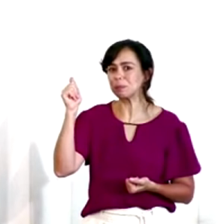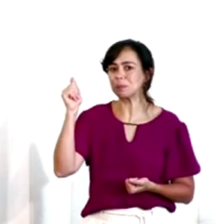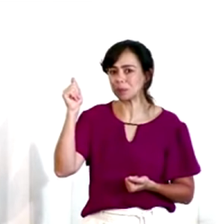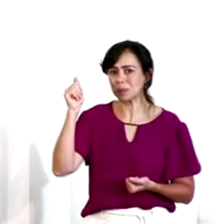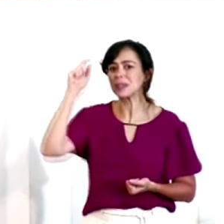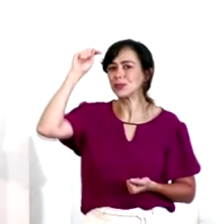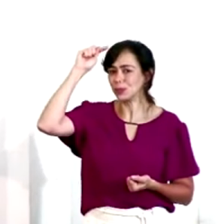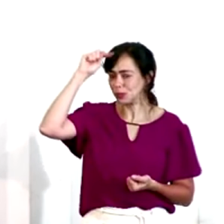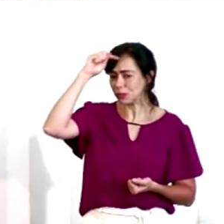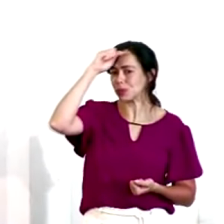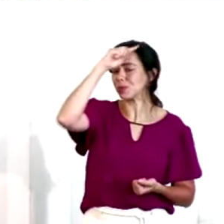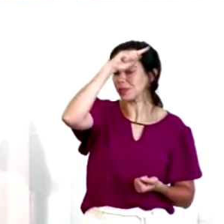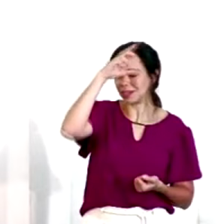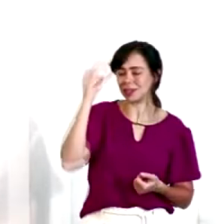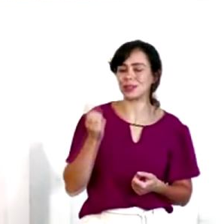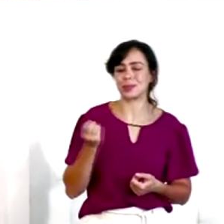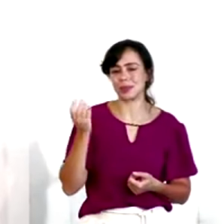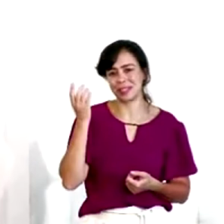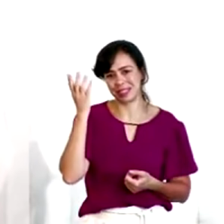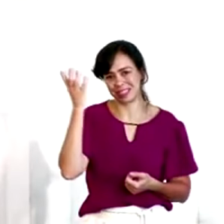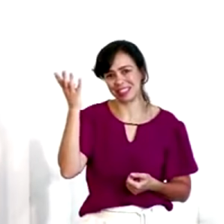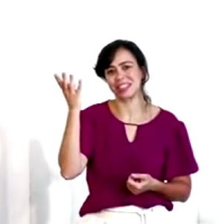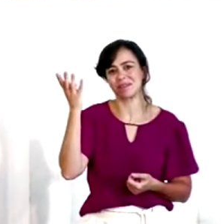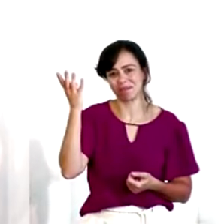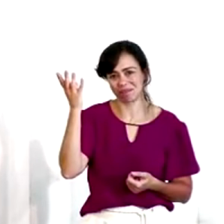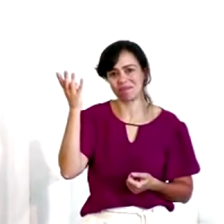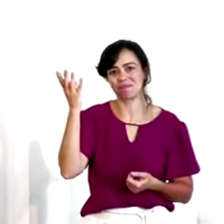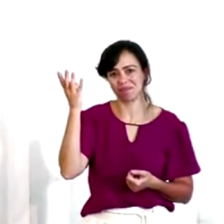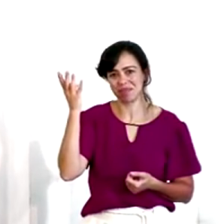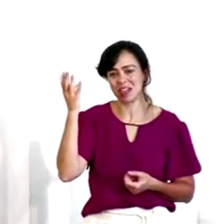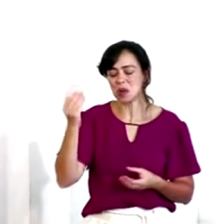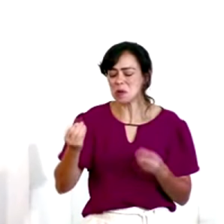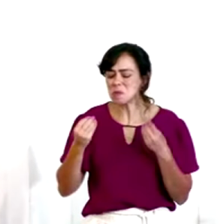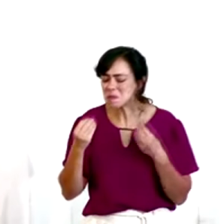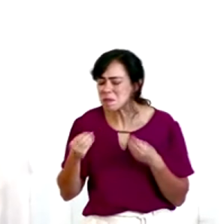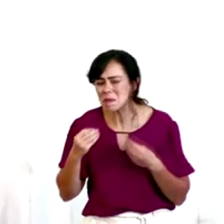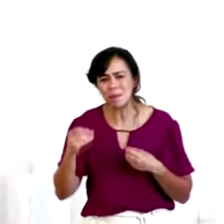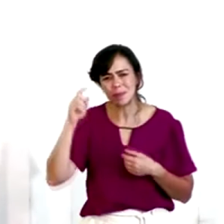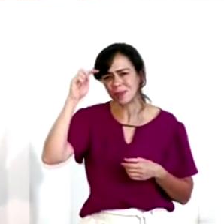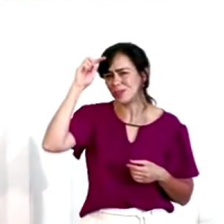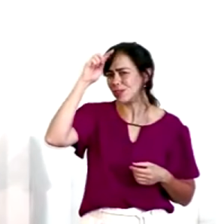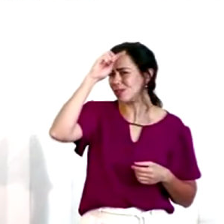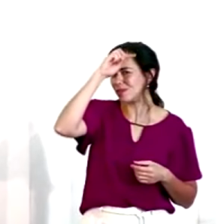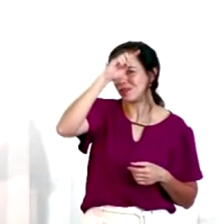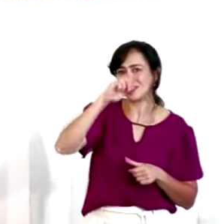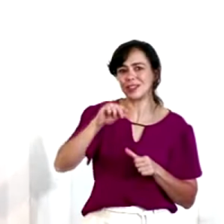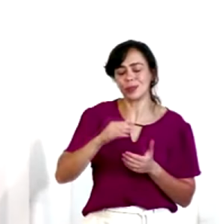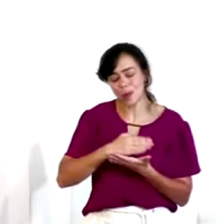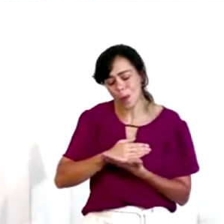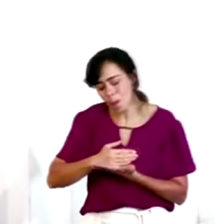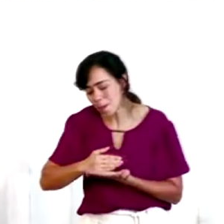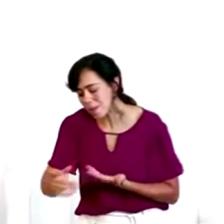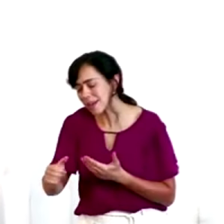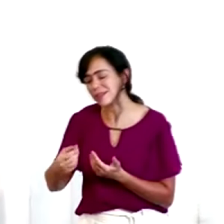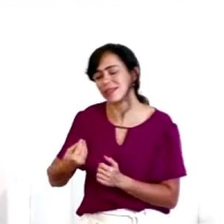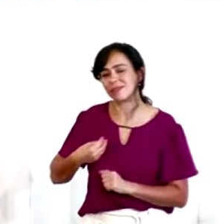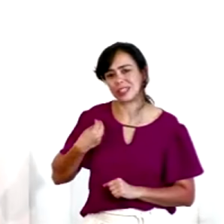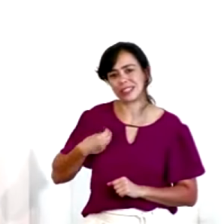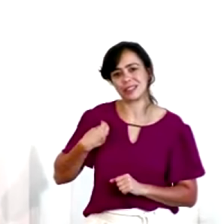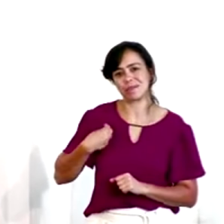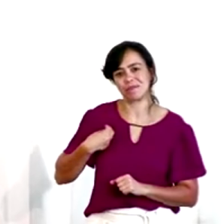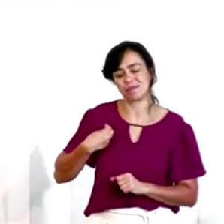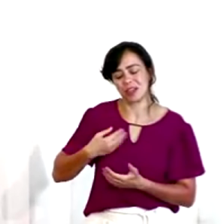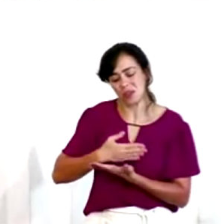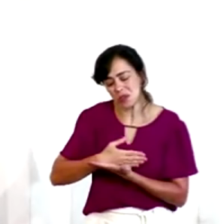das dificuldades que eles tiveram para reconstruir, para reiniciar a vida em Judá. E